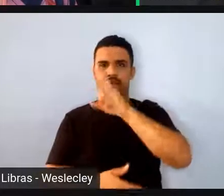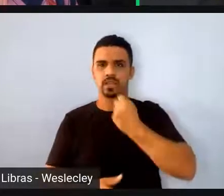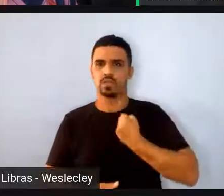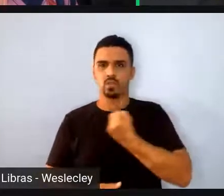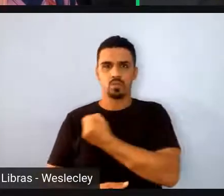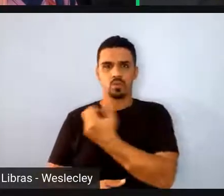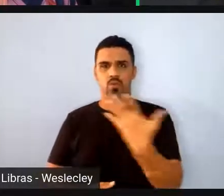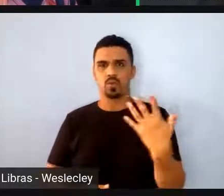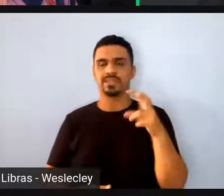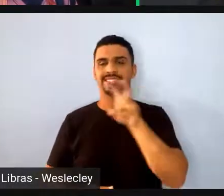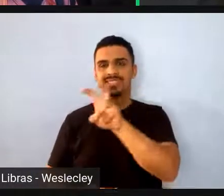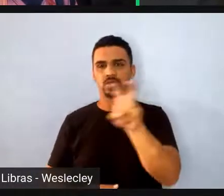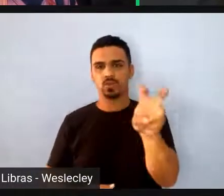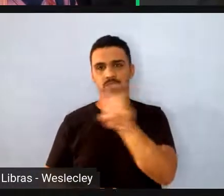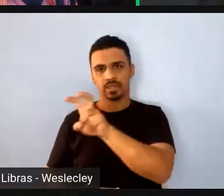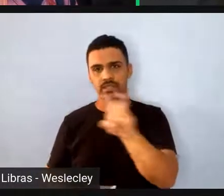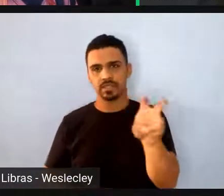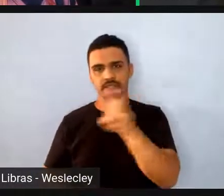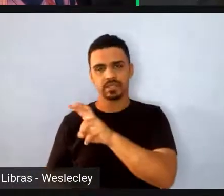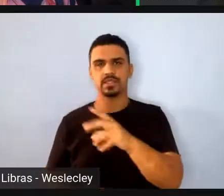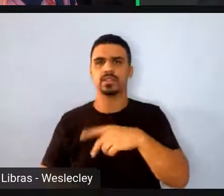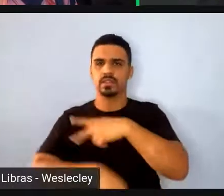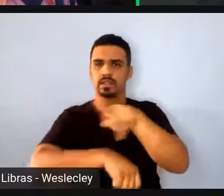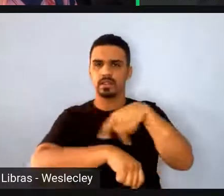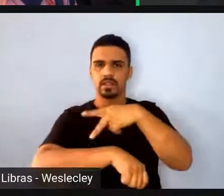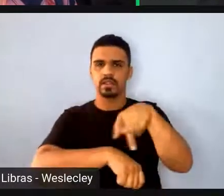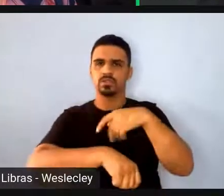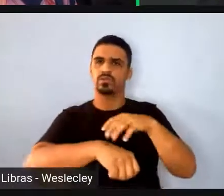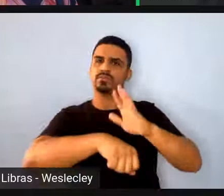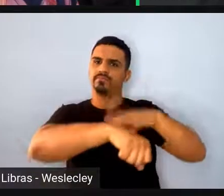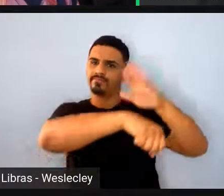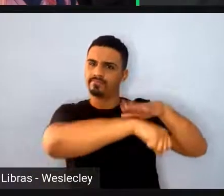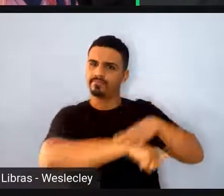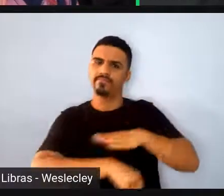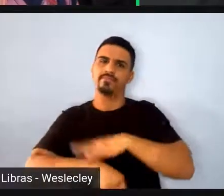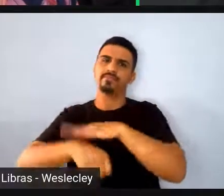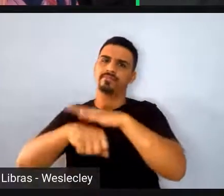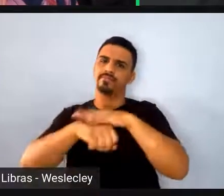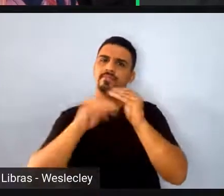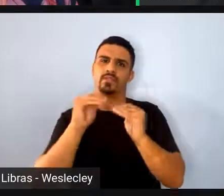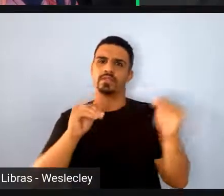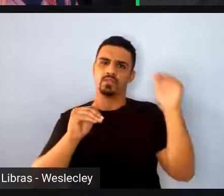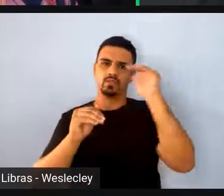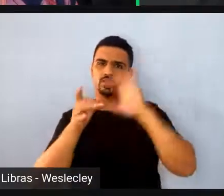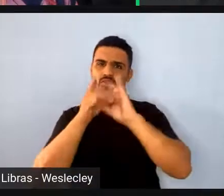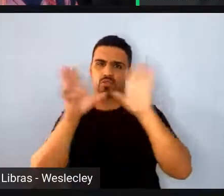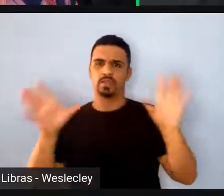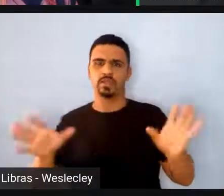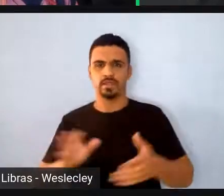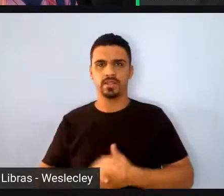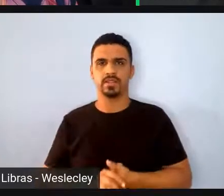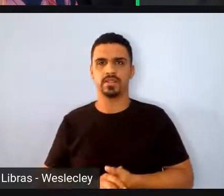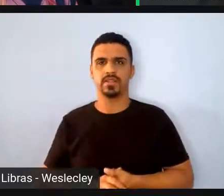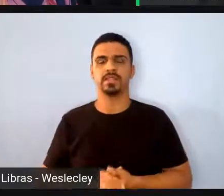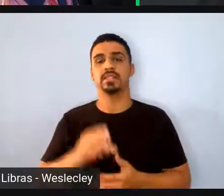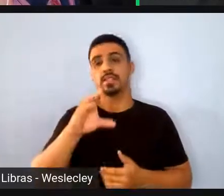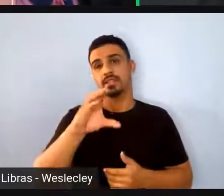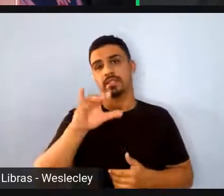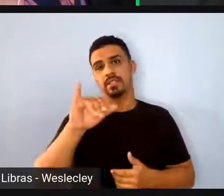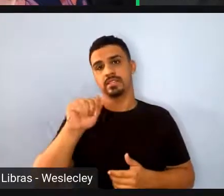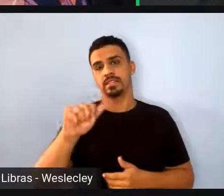de países que são considerados nações independentes e soberanas, tá? No caso da C-SPAN,